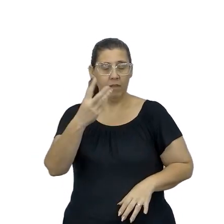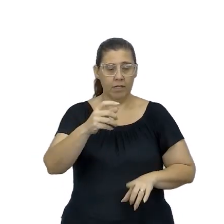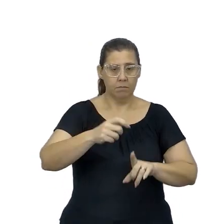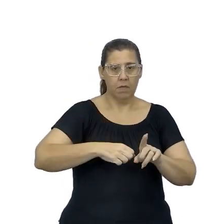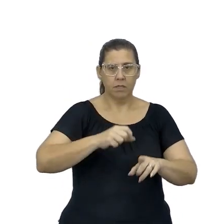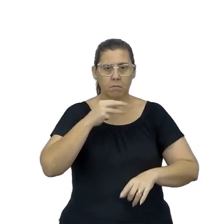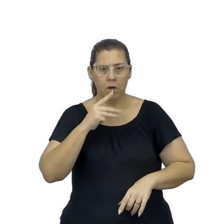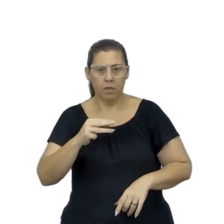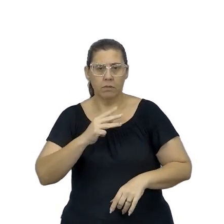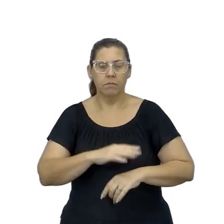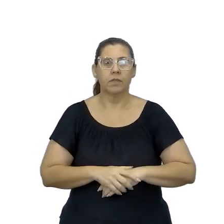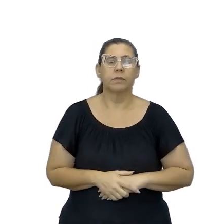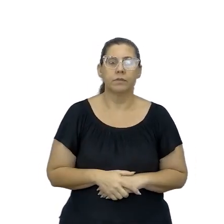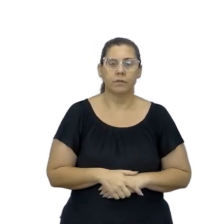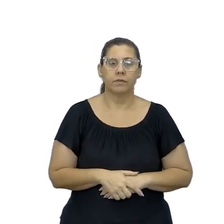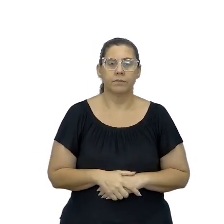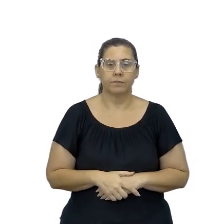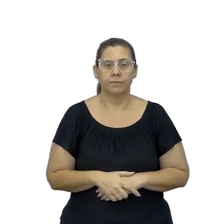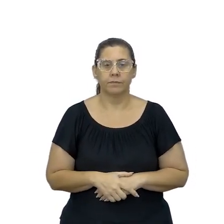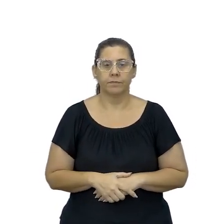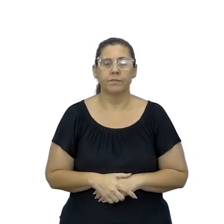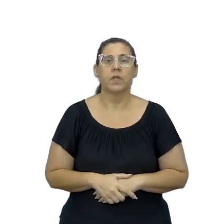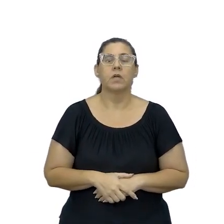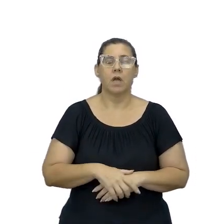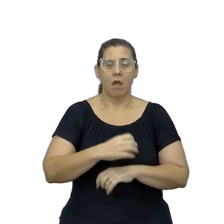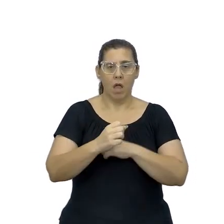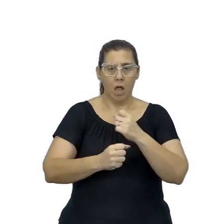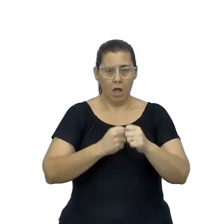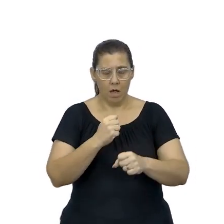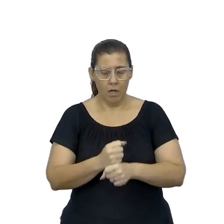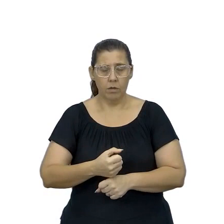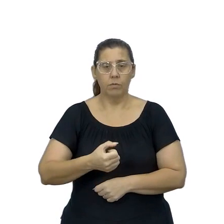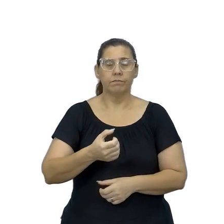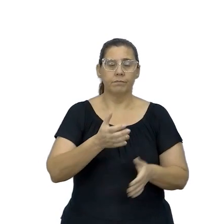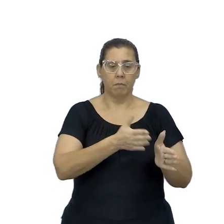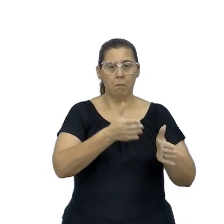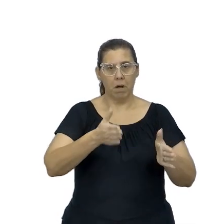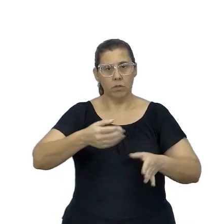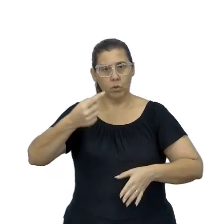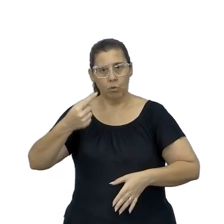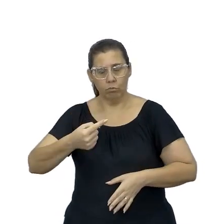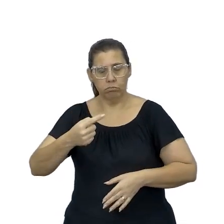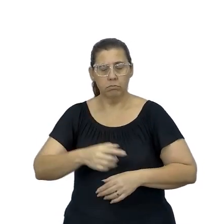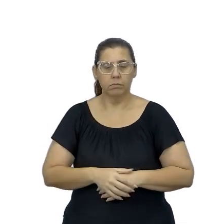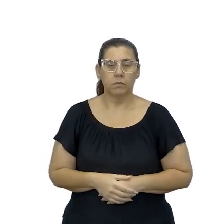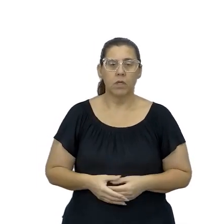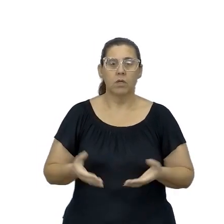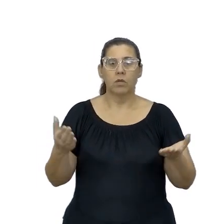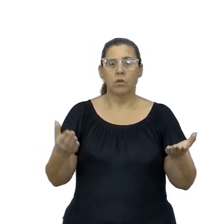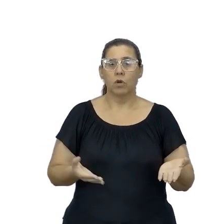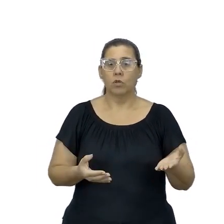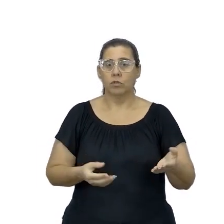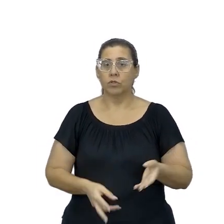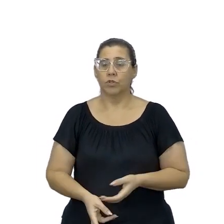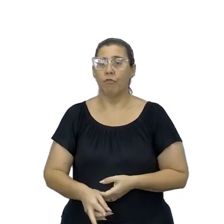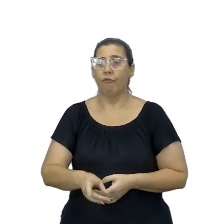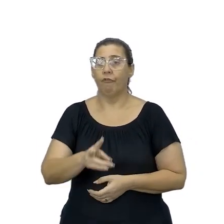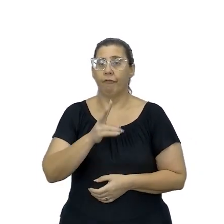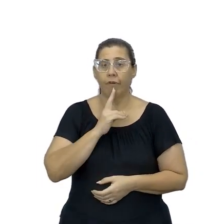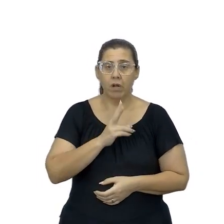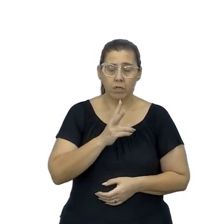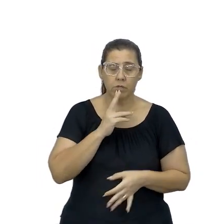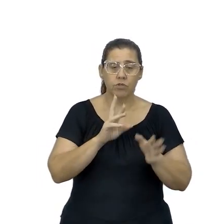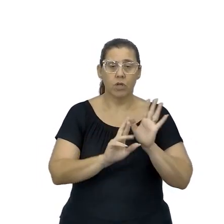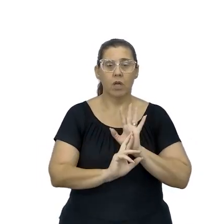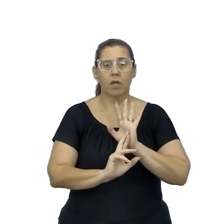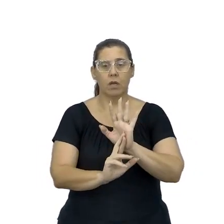gente teve a formação de ano e série, parte 1, e hoje, olha lá, no verde, é uma bolinha que